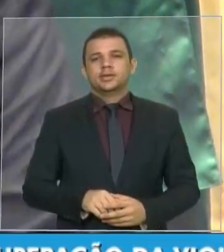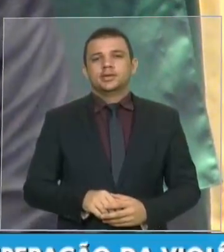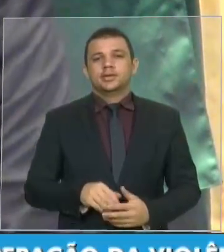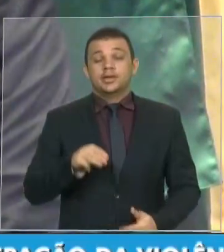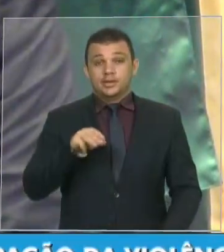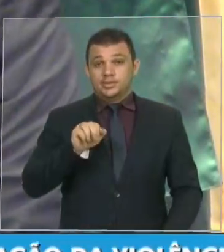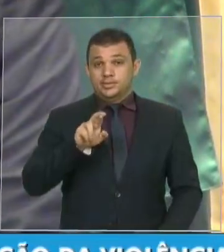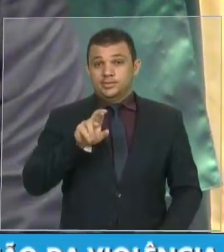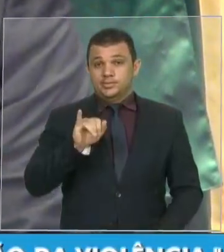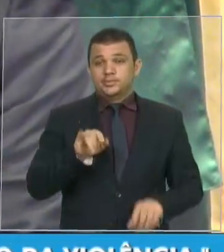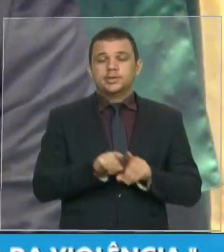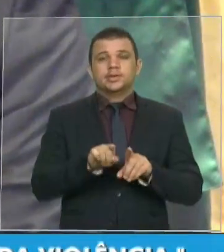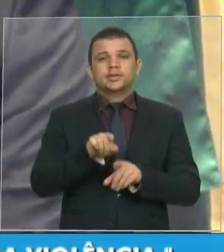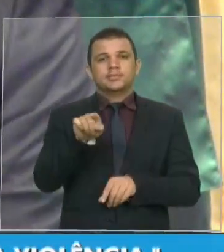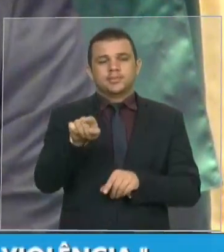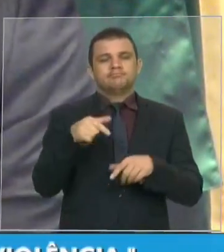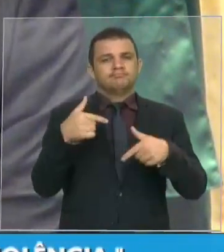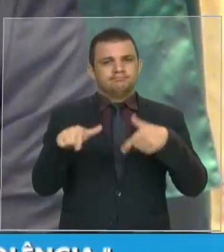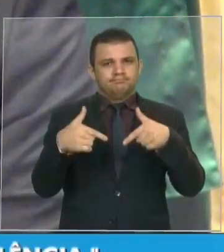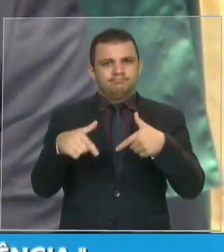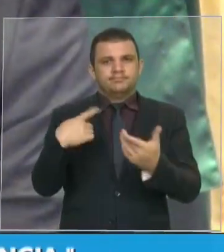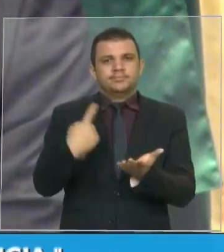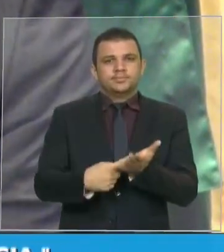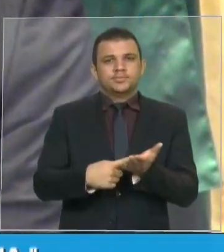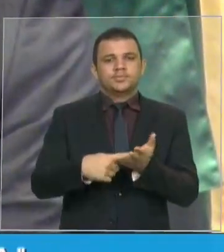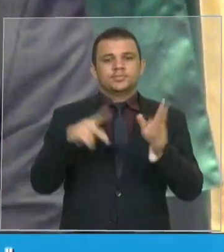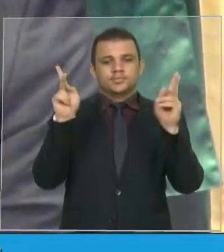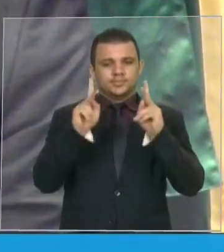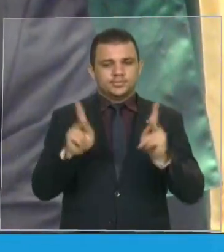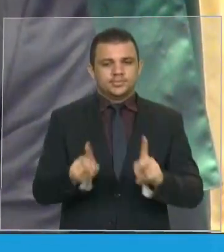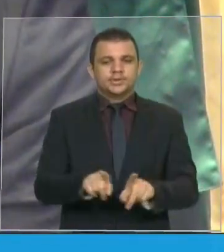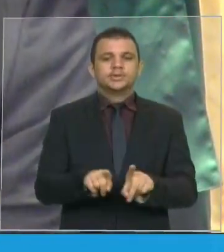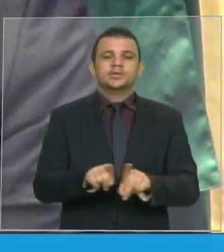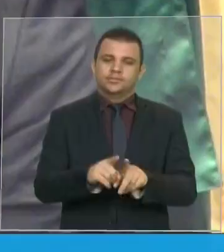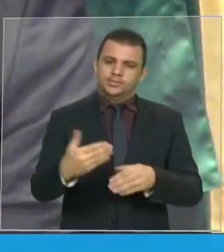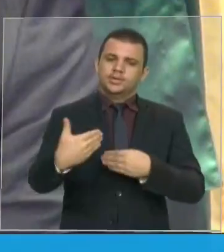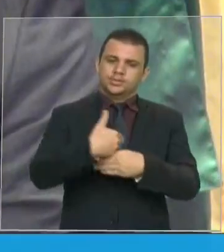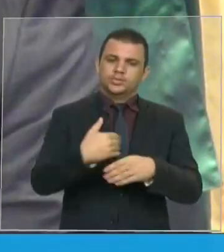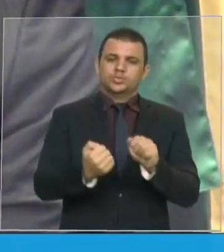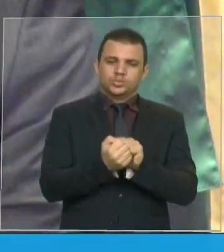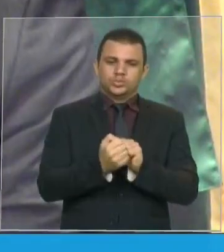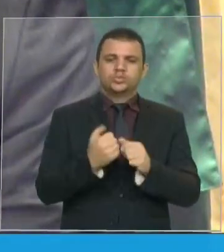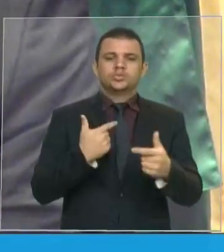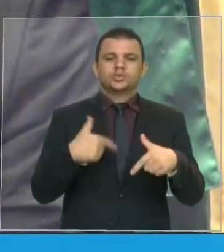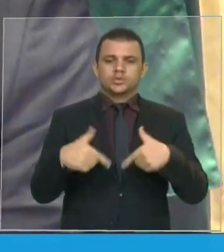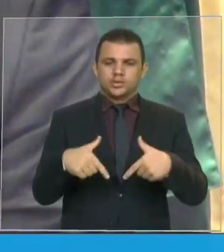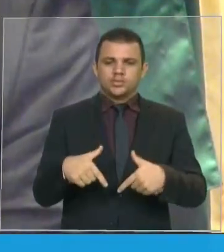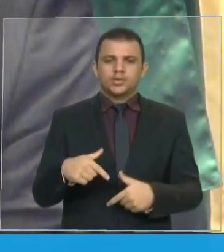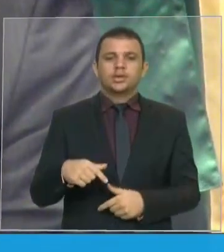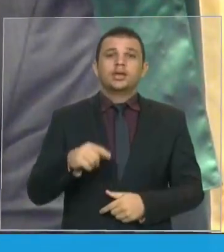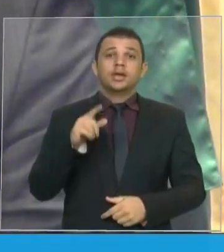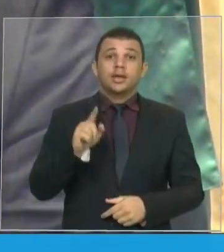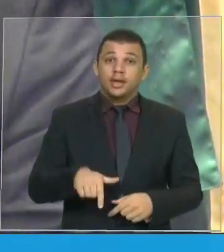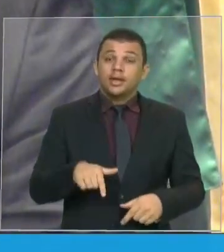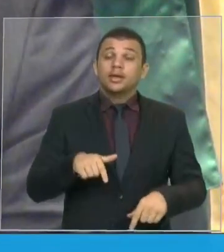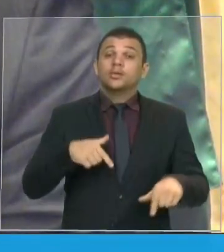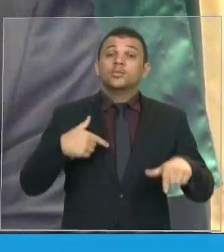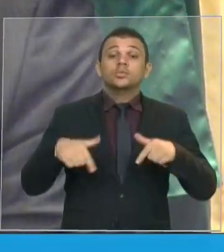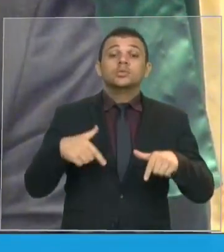nesse trabalho também no Pacto Social, do Pacto pela Paz, perdão. E é um trabalho que a gente vai,